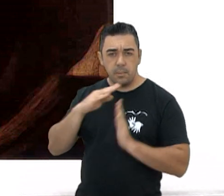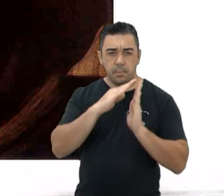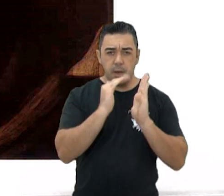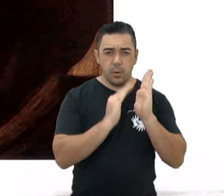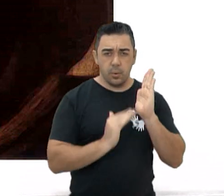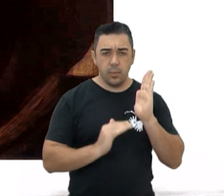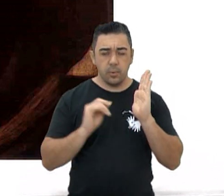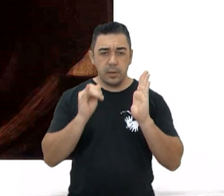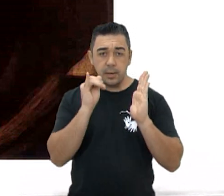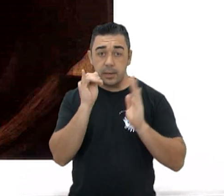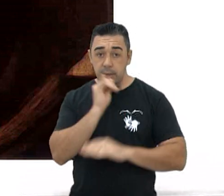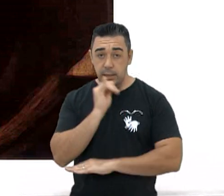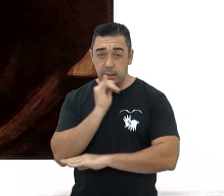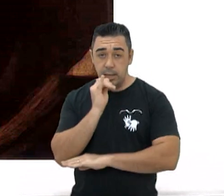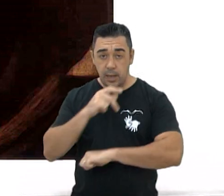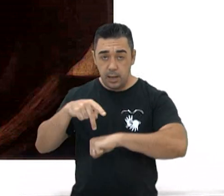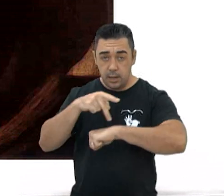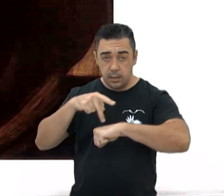luz e sombra.